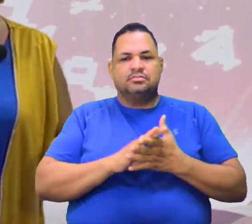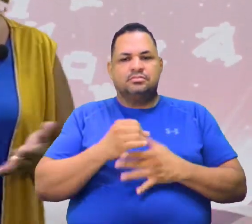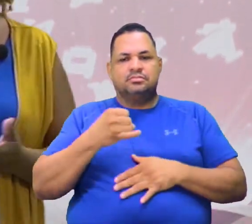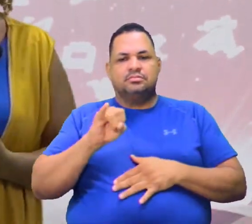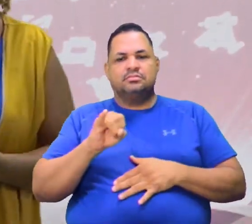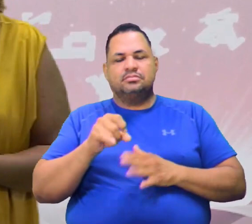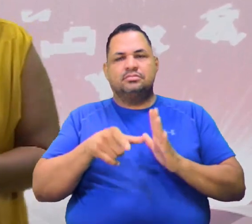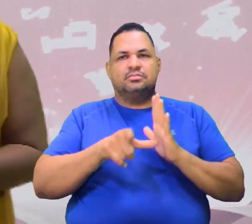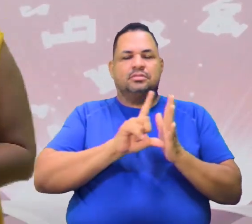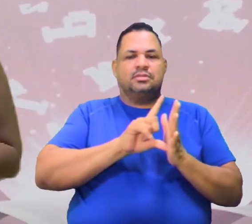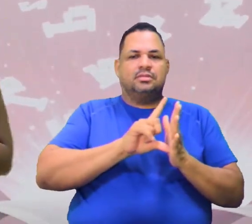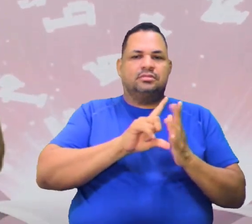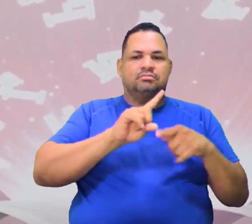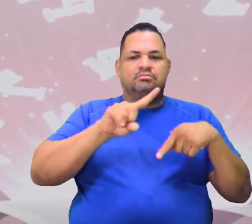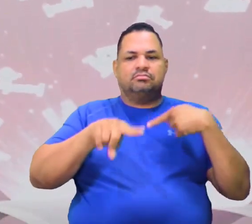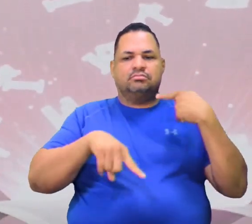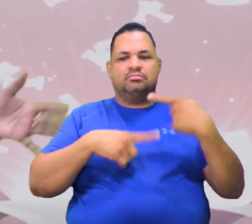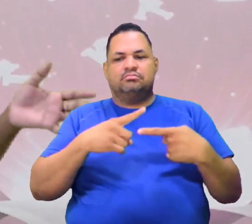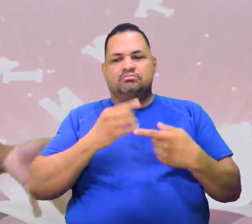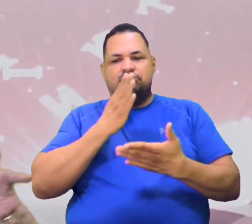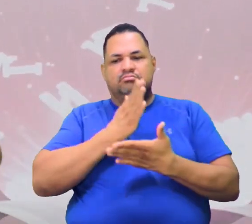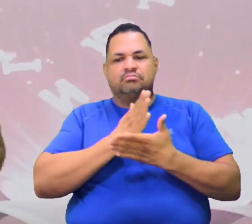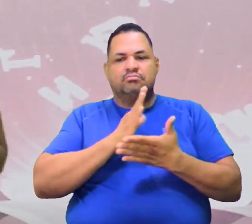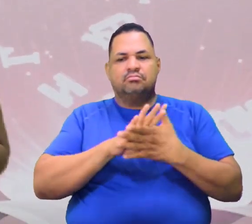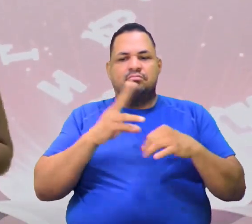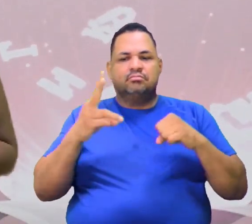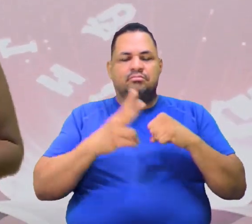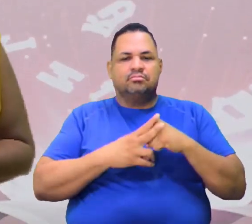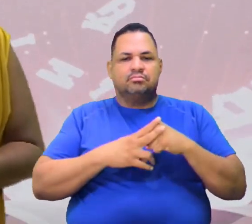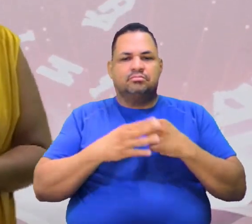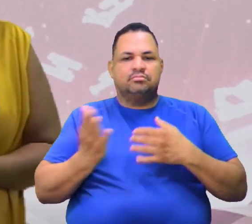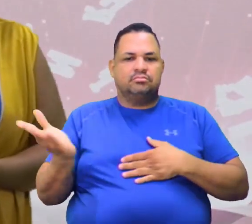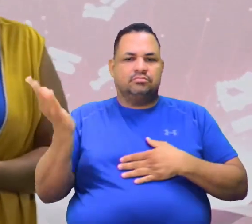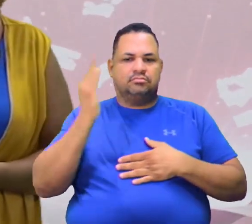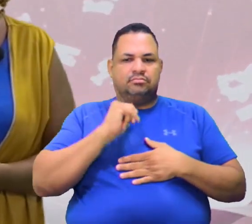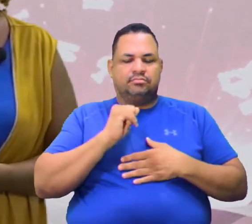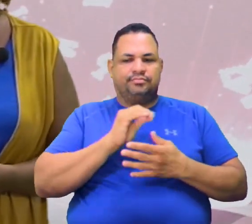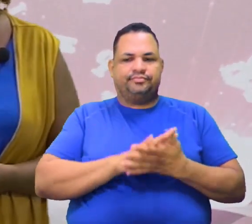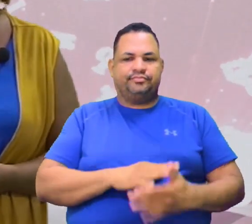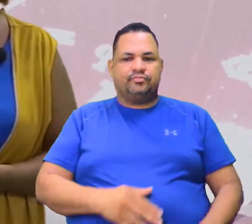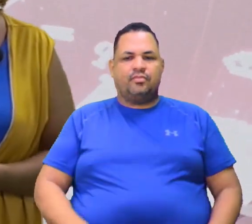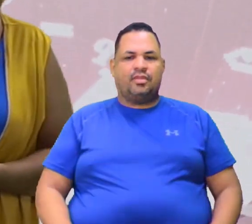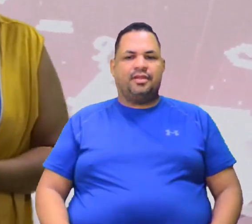é antes ou depois, no meio do verbo. Então, vamos lá para a nossa aula